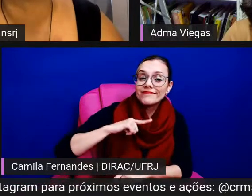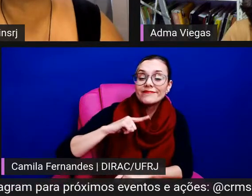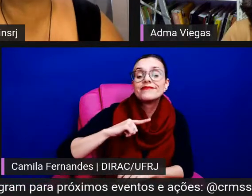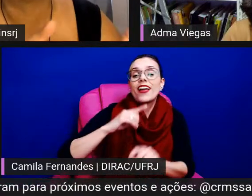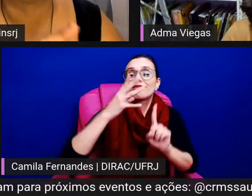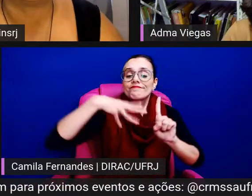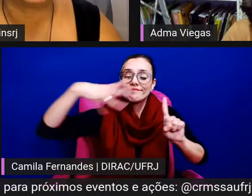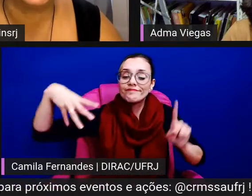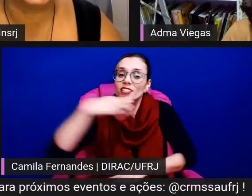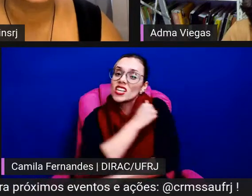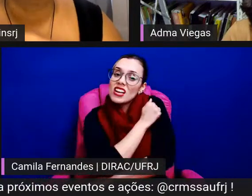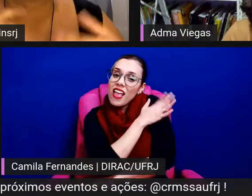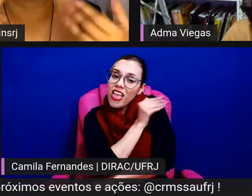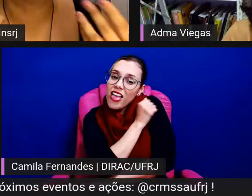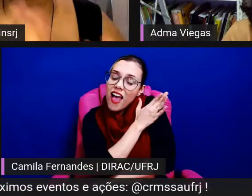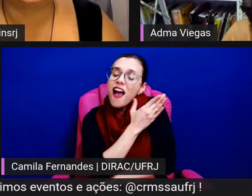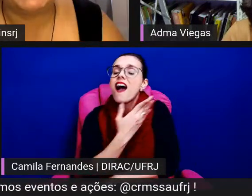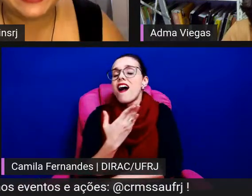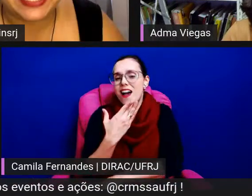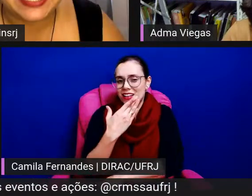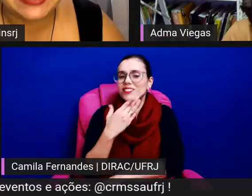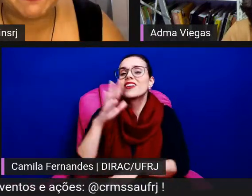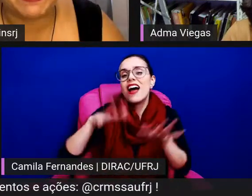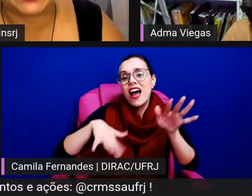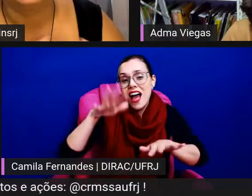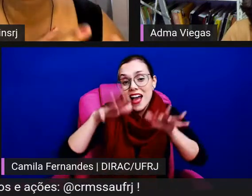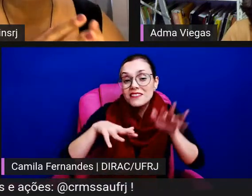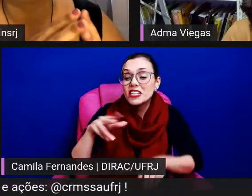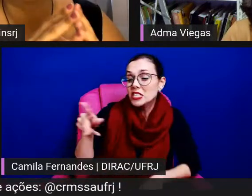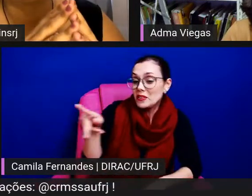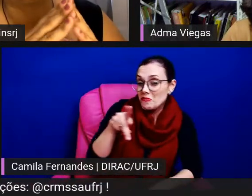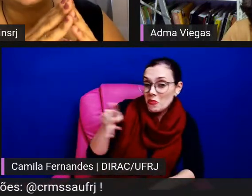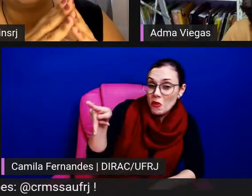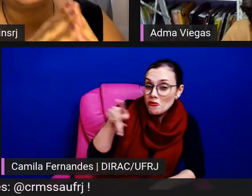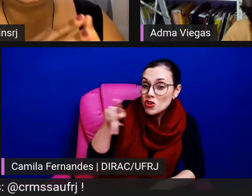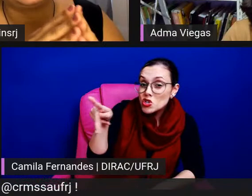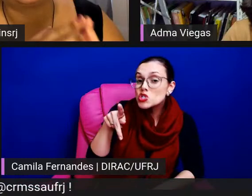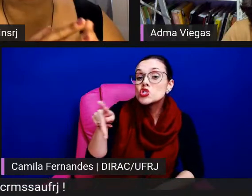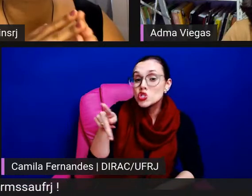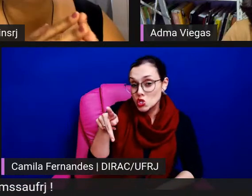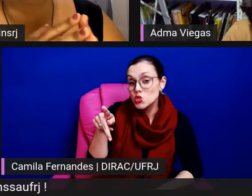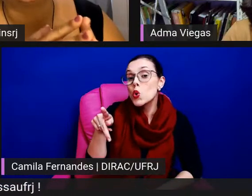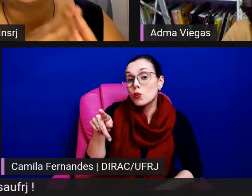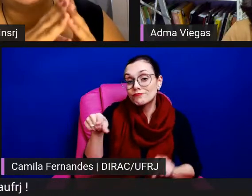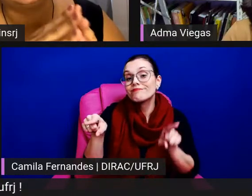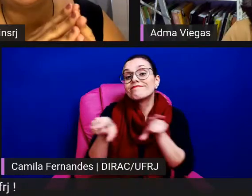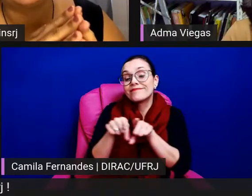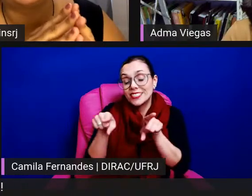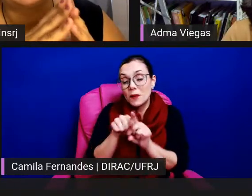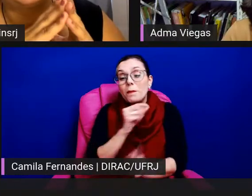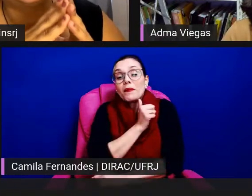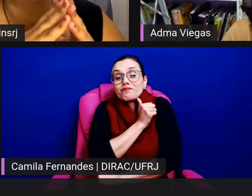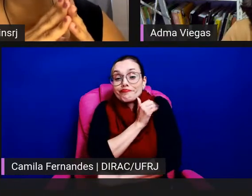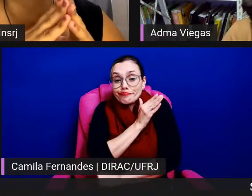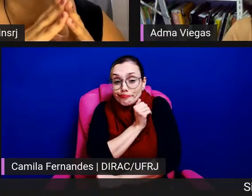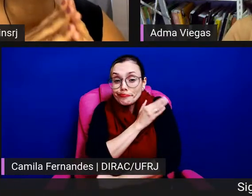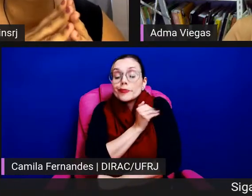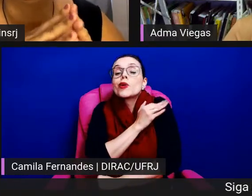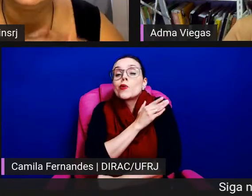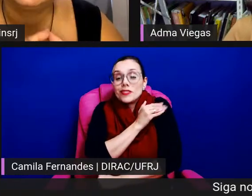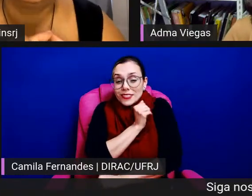quando as professoras, professores são LGBTQIs também. Então, a gente sabe lidar com a expulsão, a gente lida com a expulsão